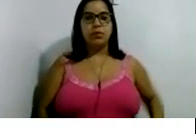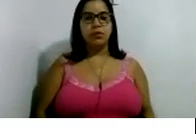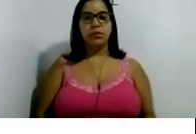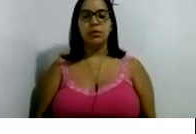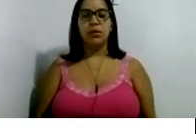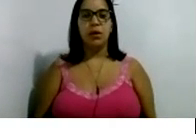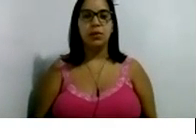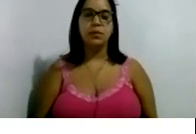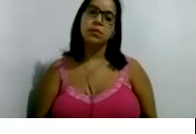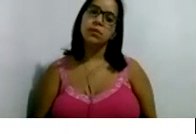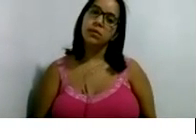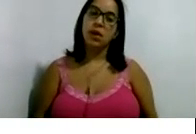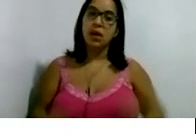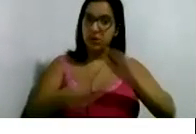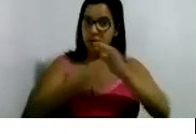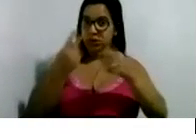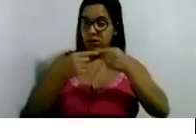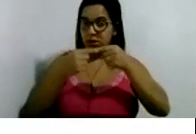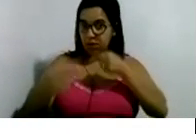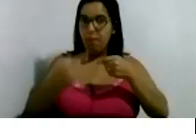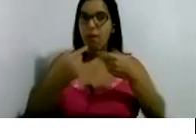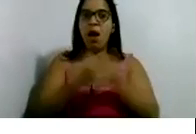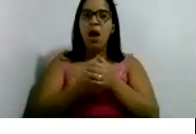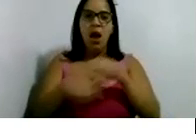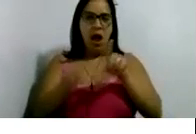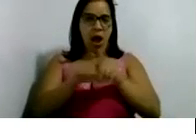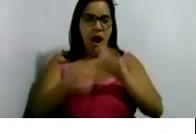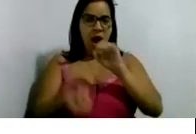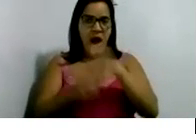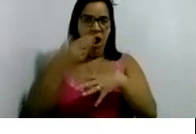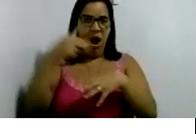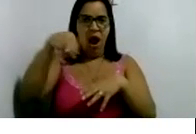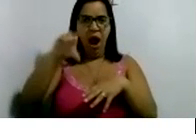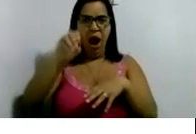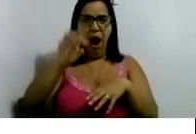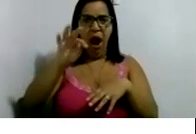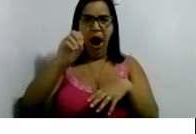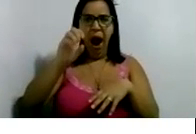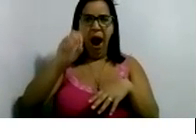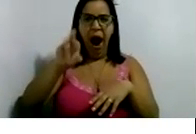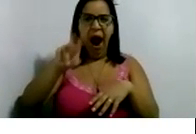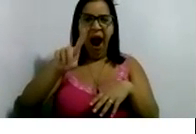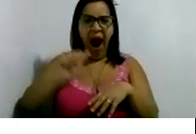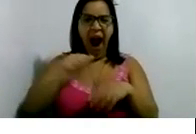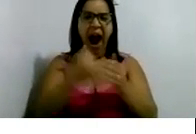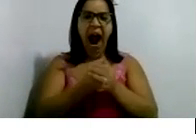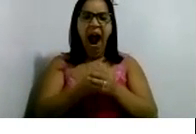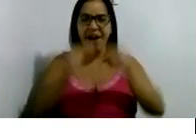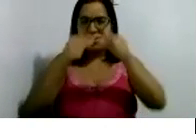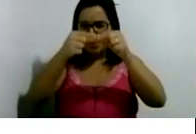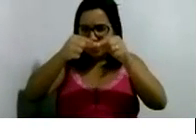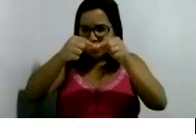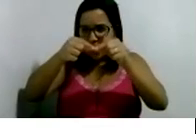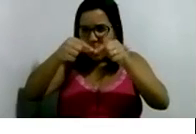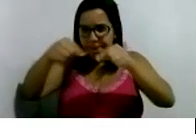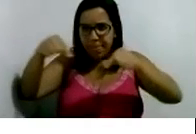Então, na terceira semana também, a gente tem a formação da notocorda, que é um bastão